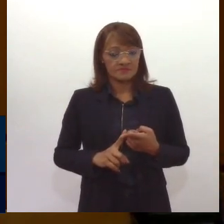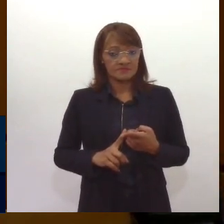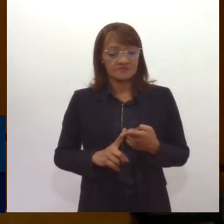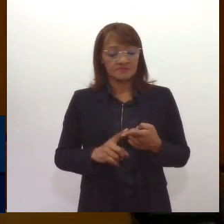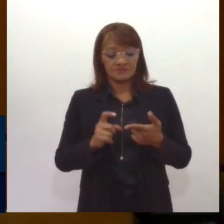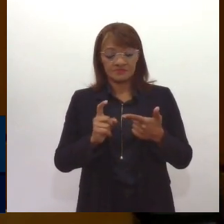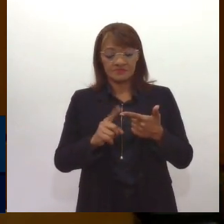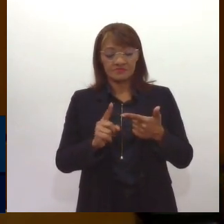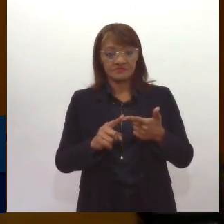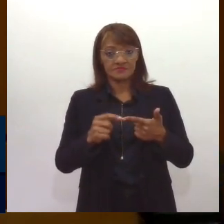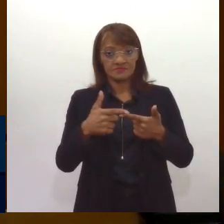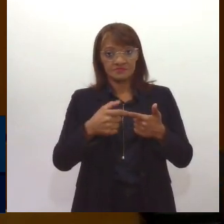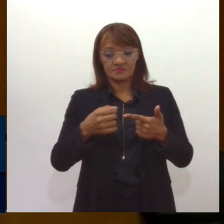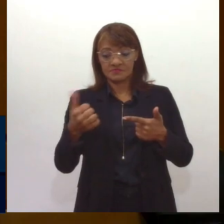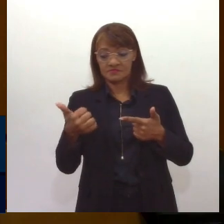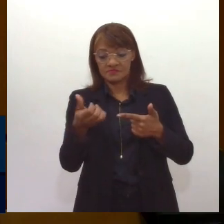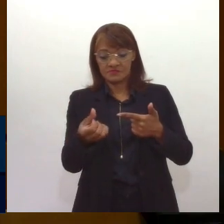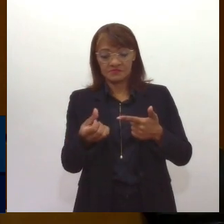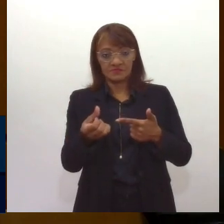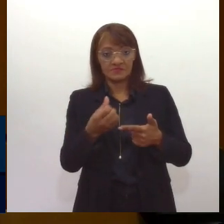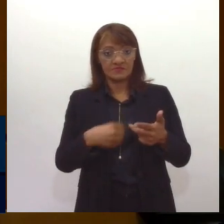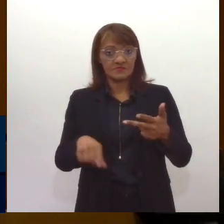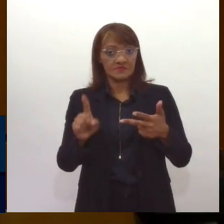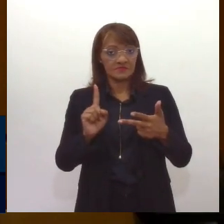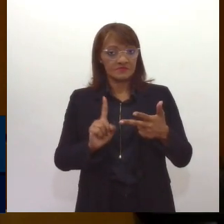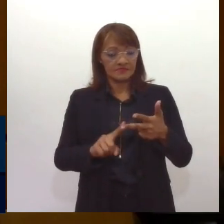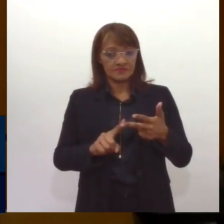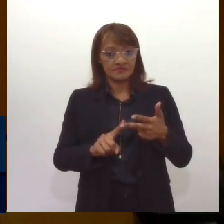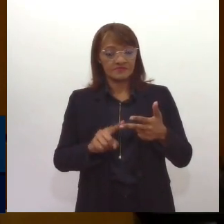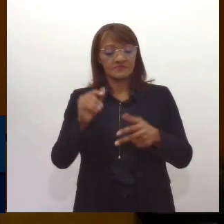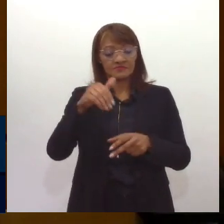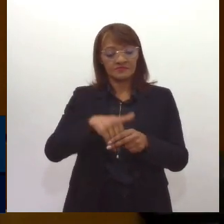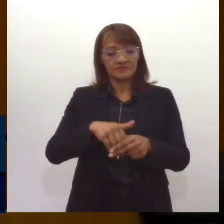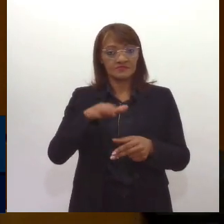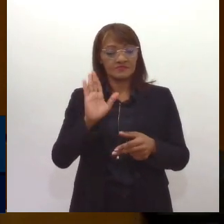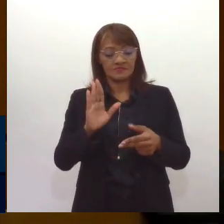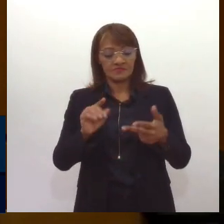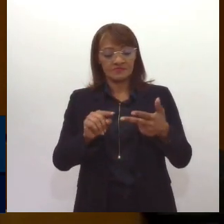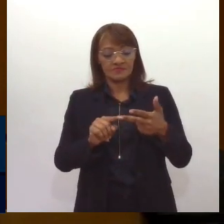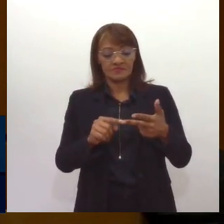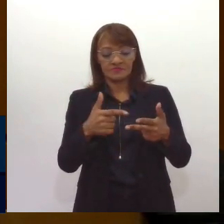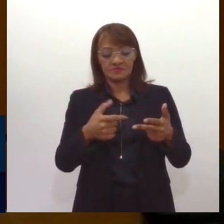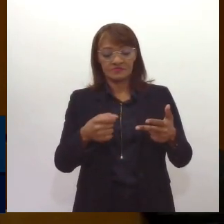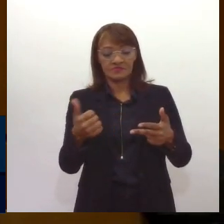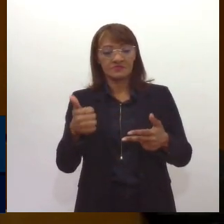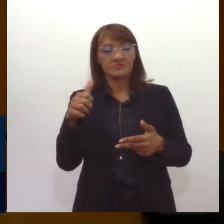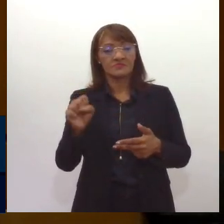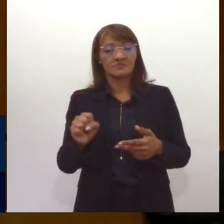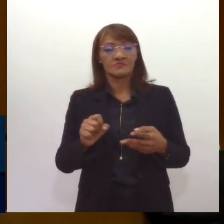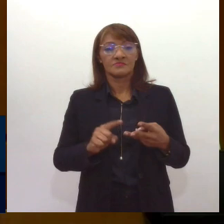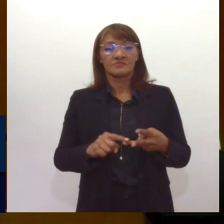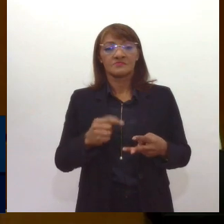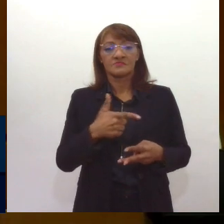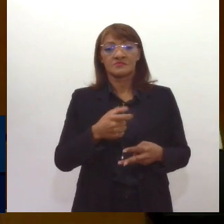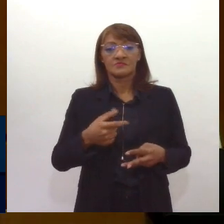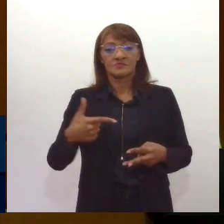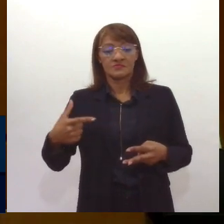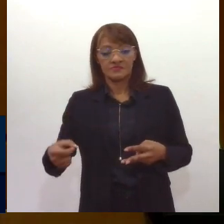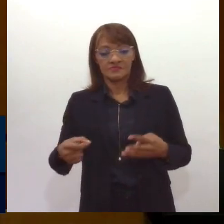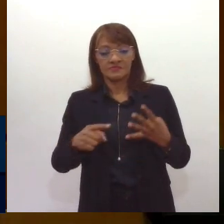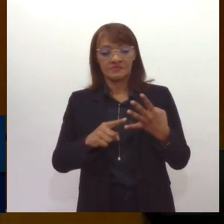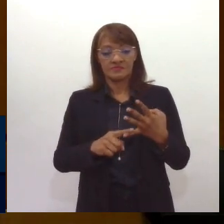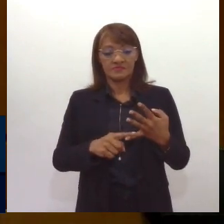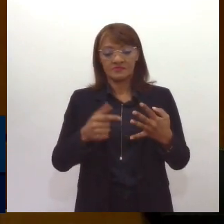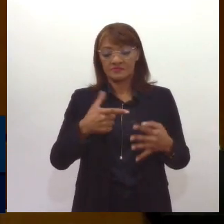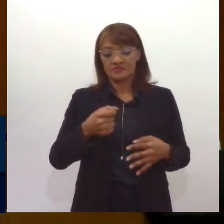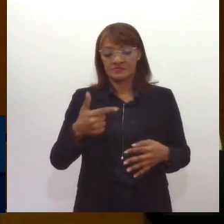2016, tivemos eleições em 2018, em 2020, em 22 e em